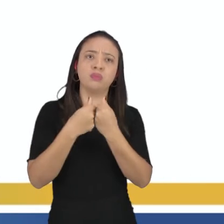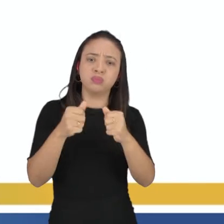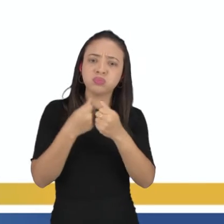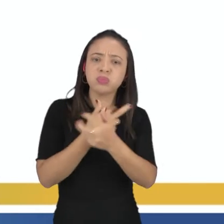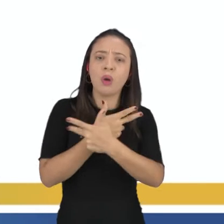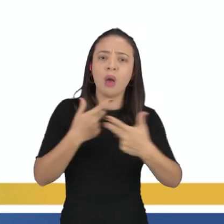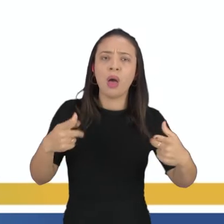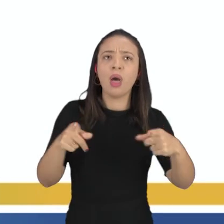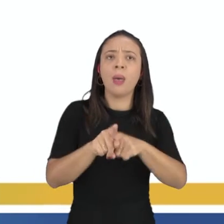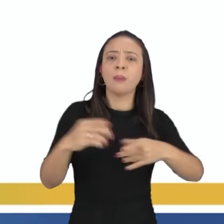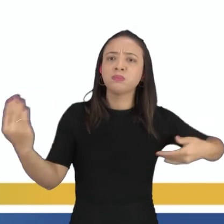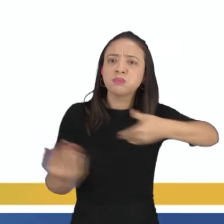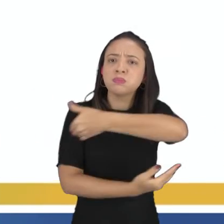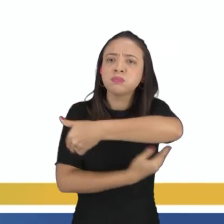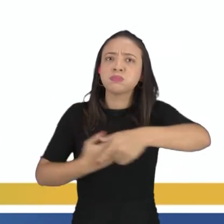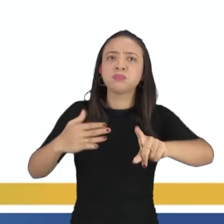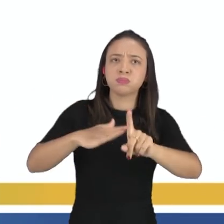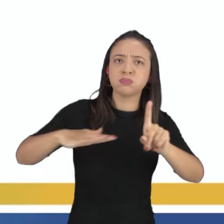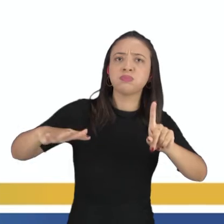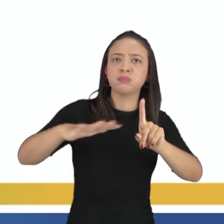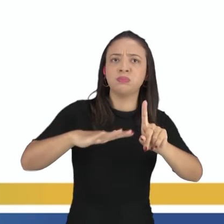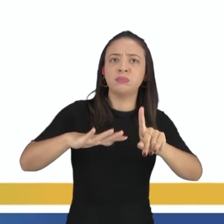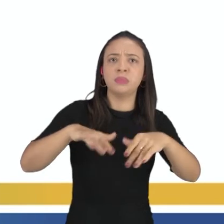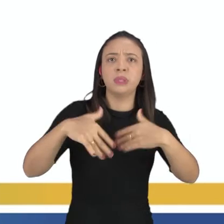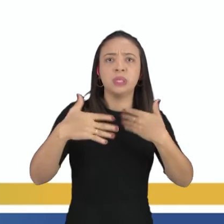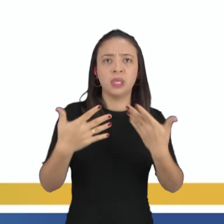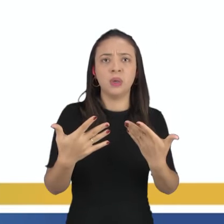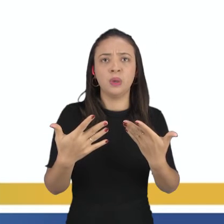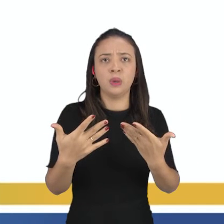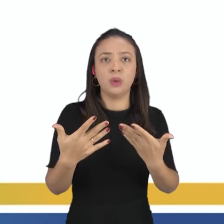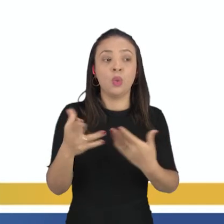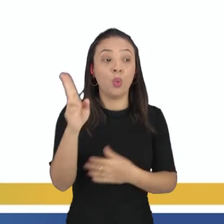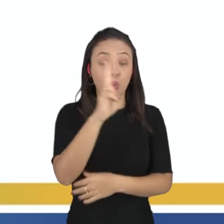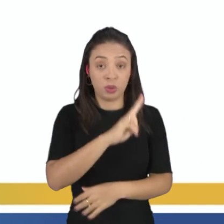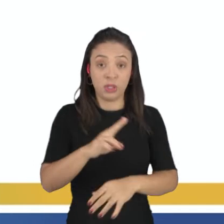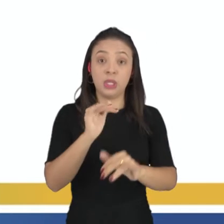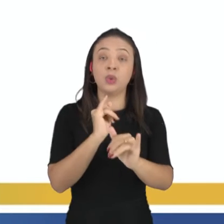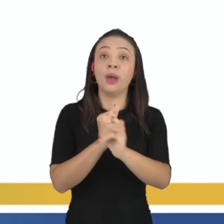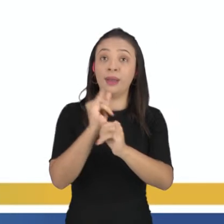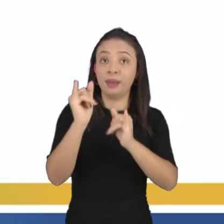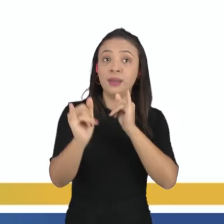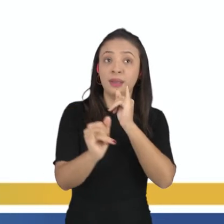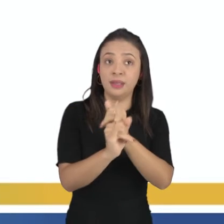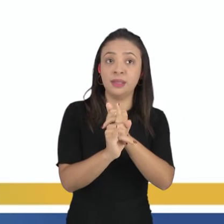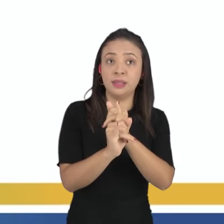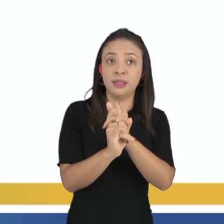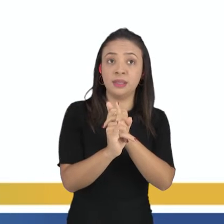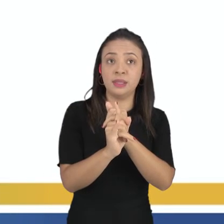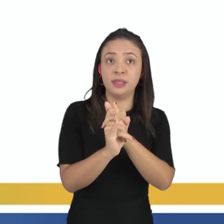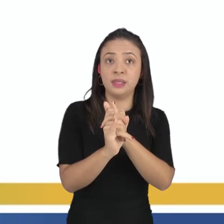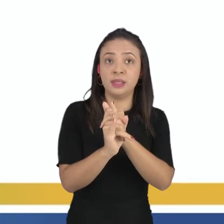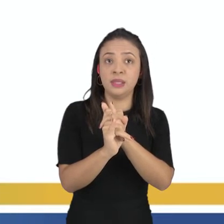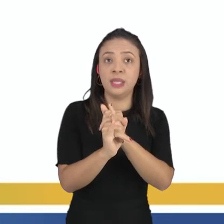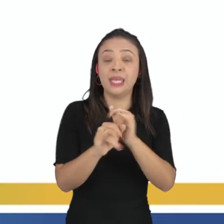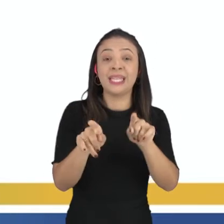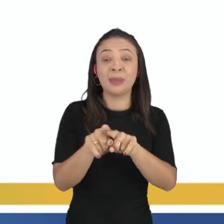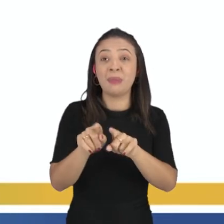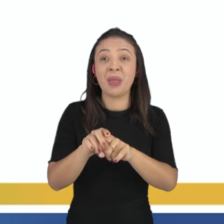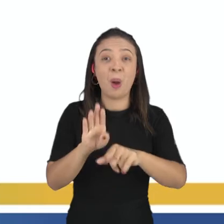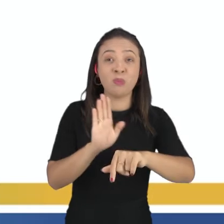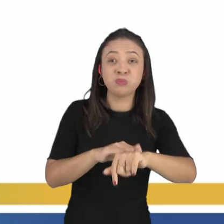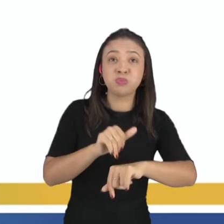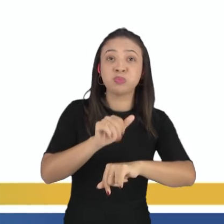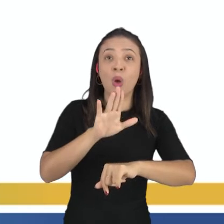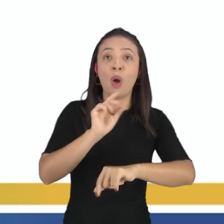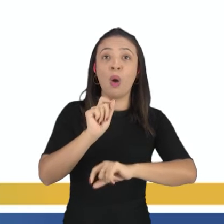transportes e das relações sociais. No que concerne ao uso da internet, a rede potencializou o